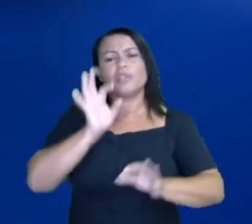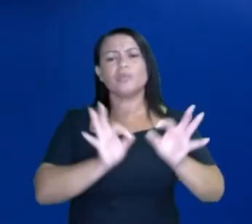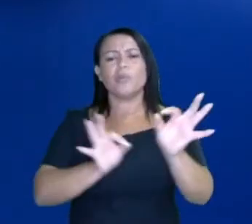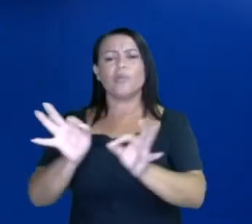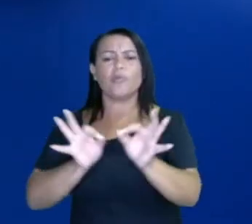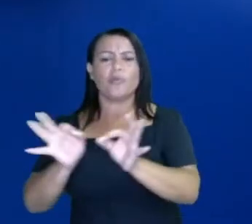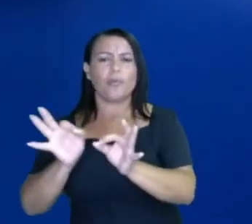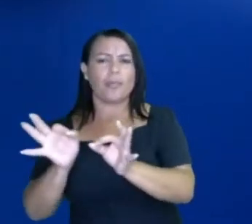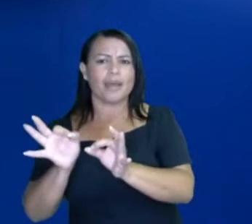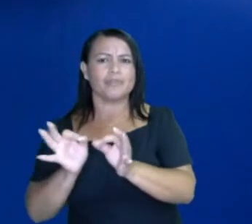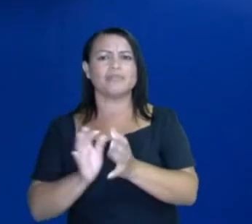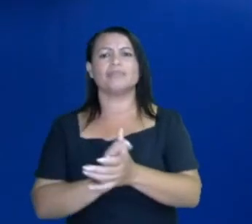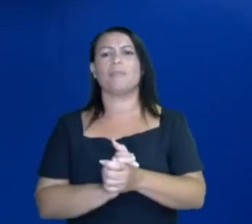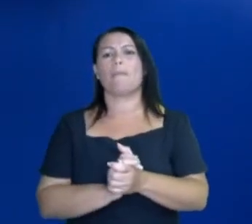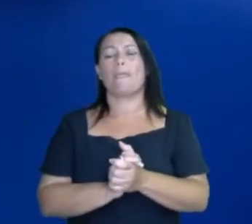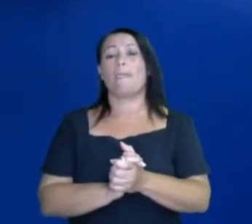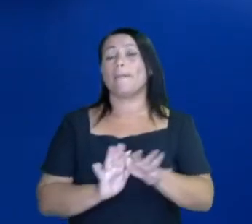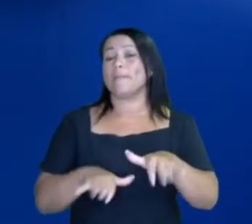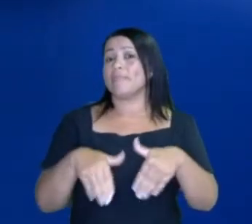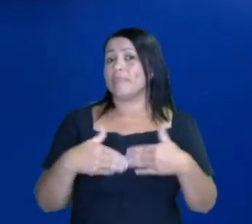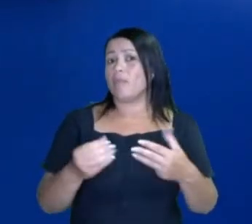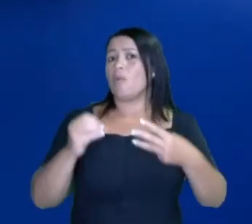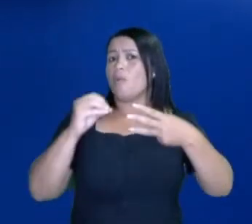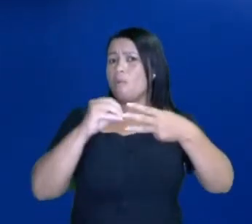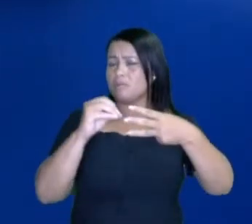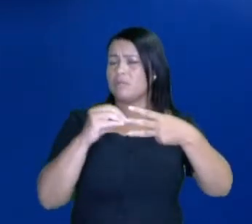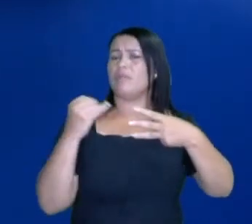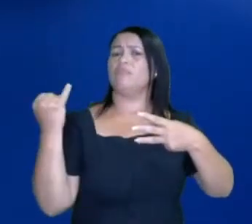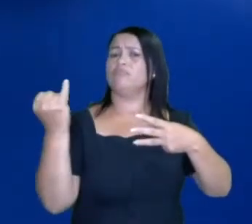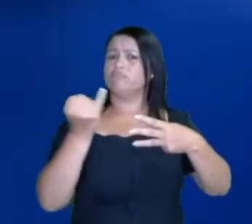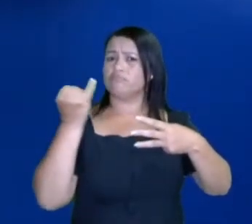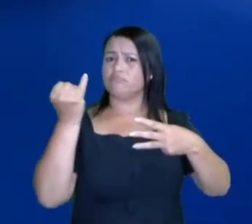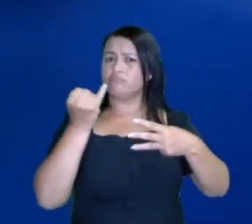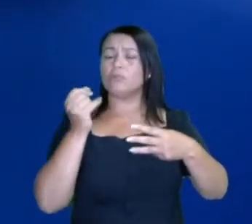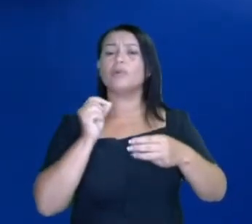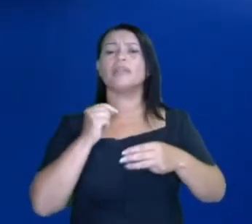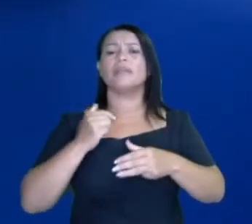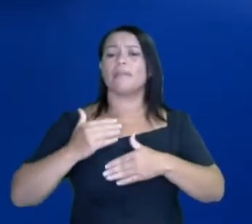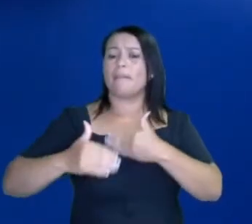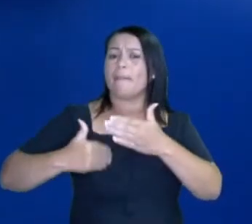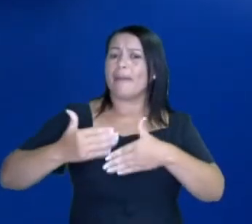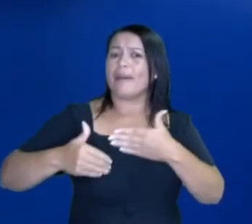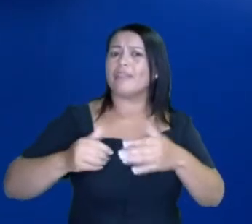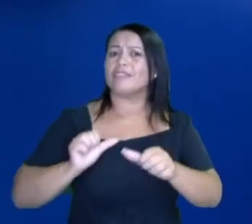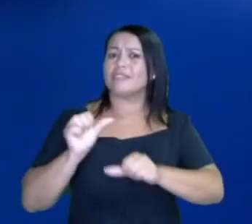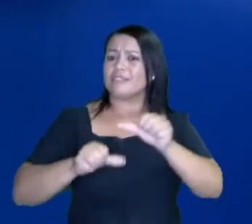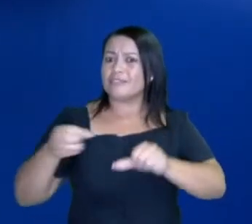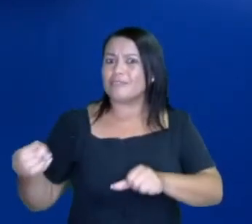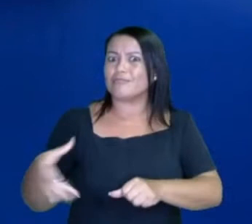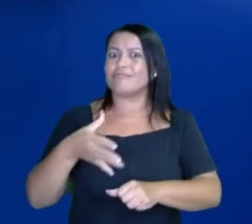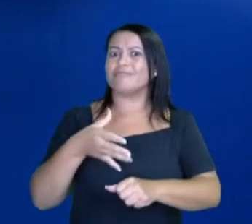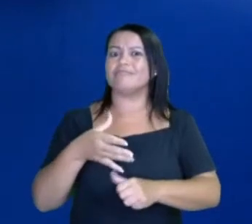células vizinhas. Então ela é uma célula muito importante para a regeneração de tecidos.